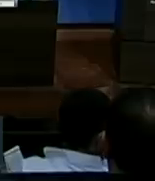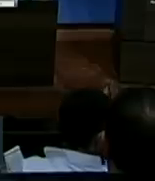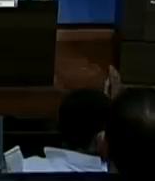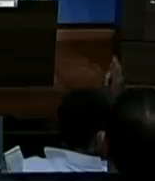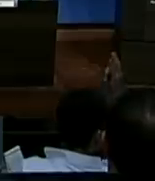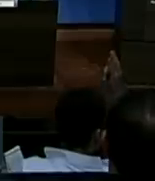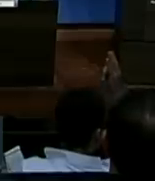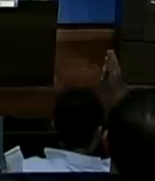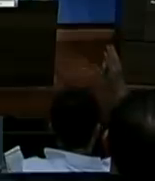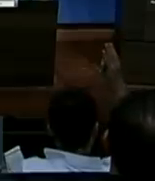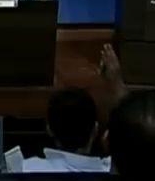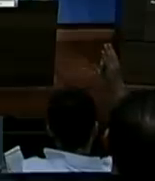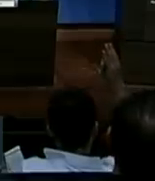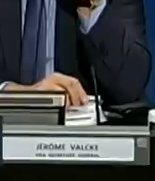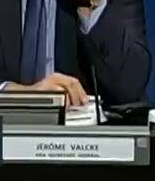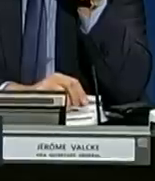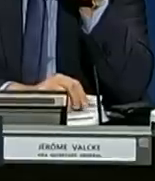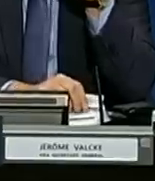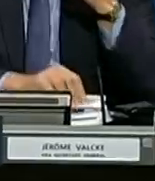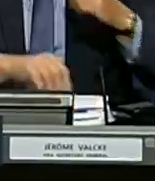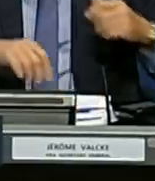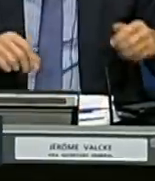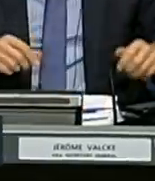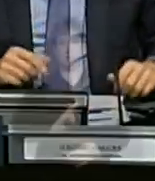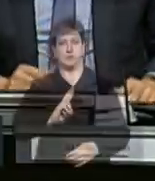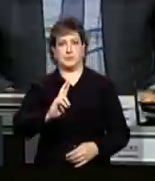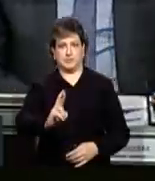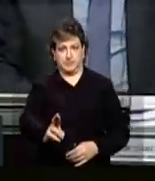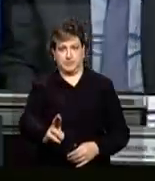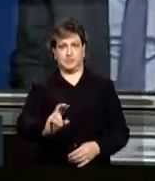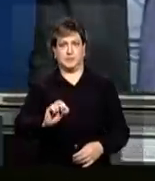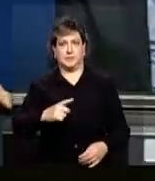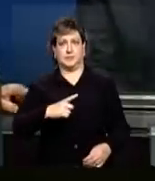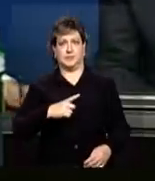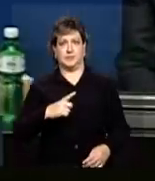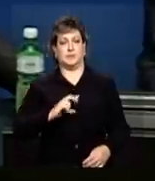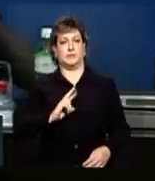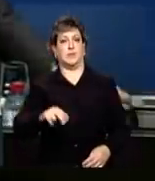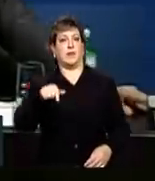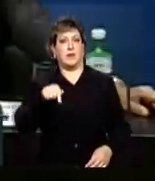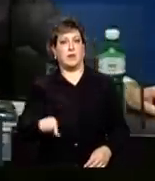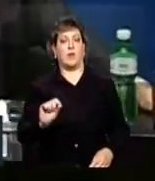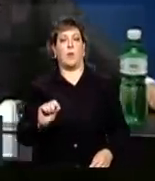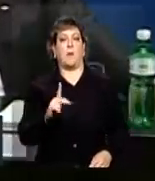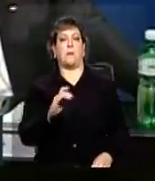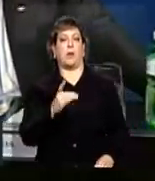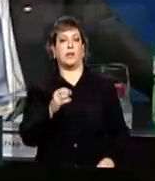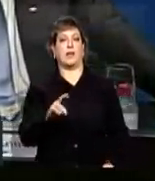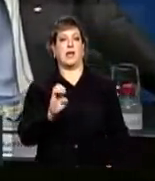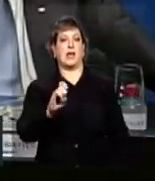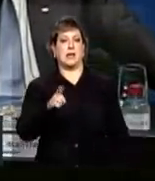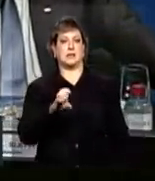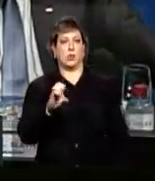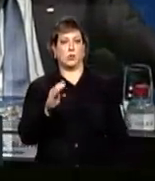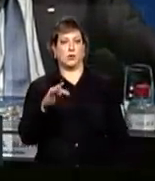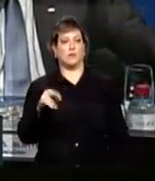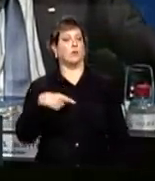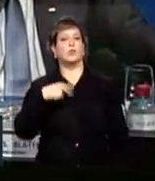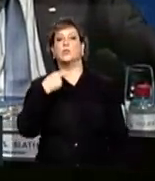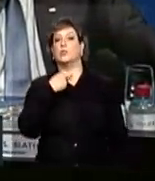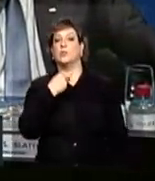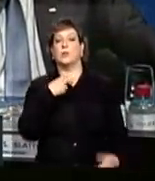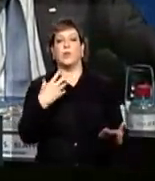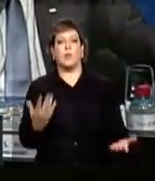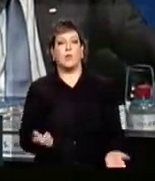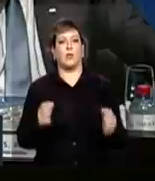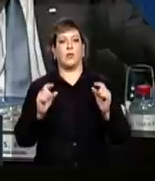Há algum tipo de restrição no Congresso? Não tem como interceder na decisão do Senado.